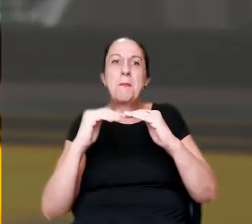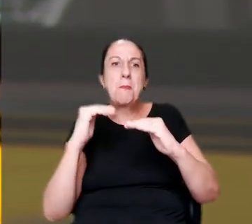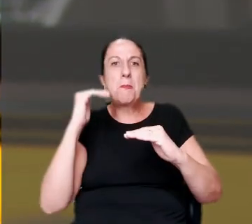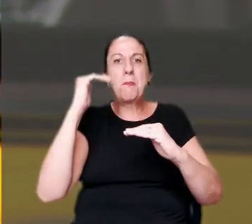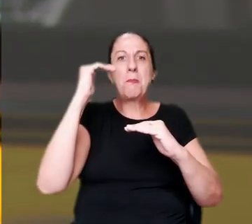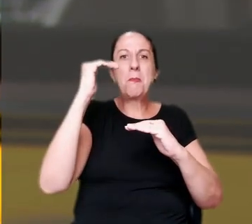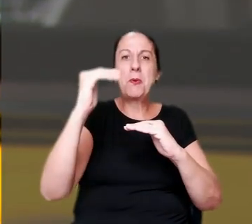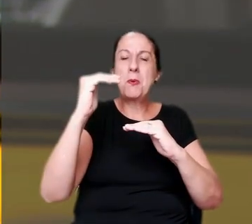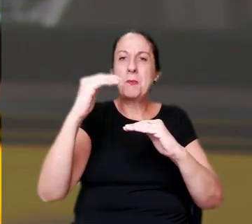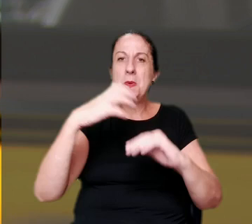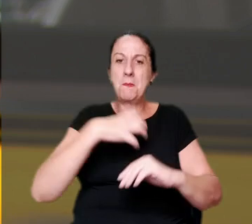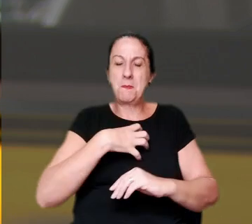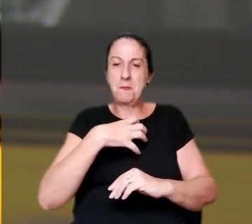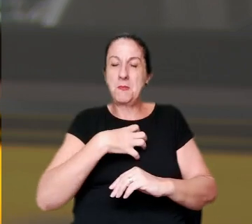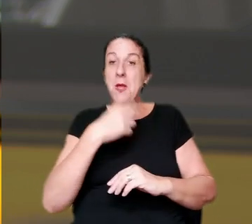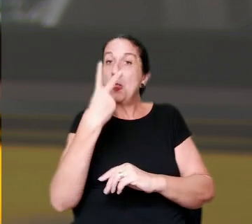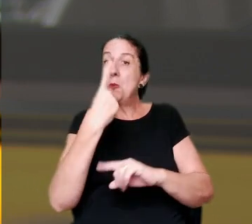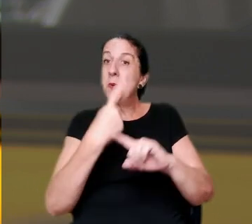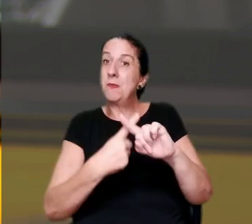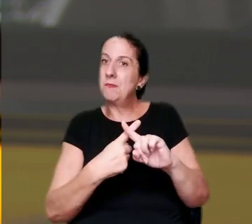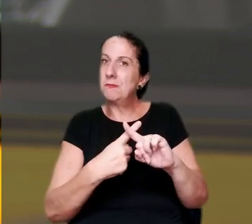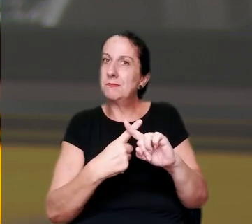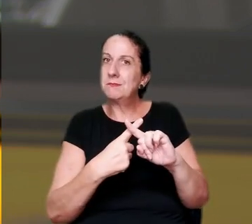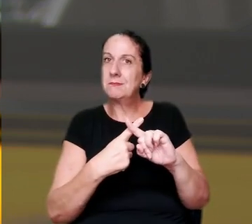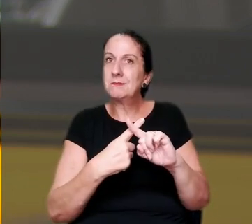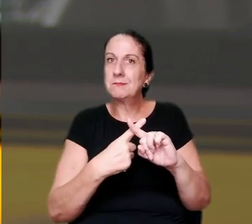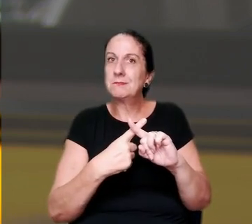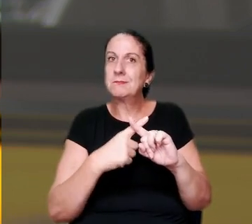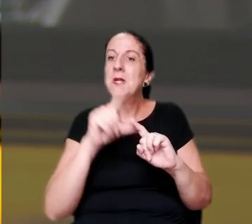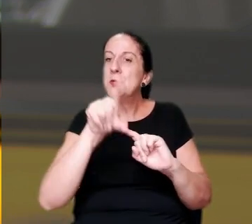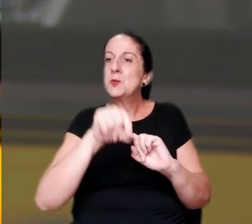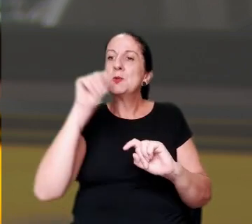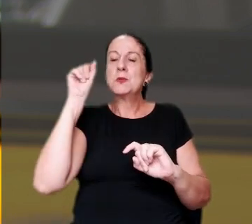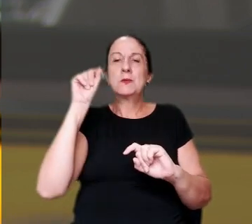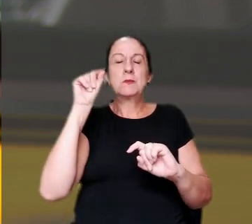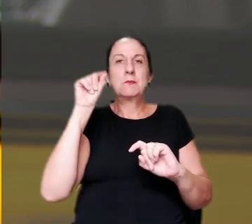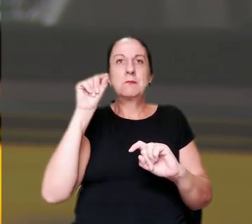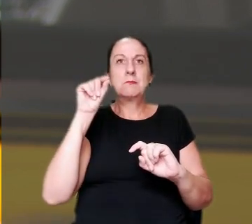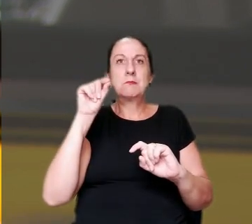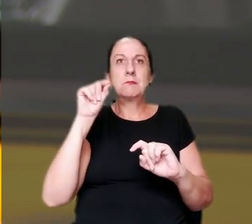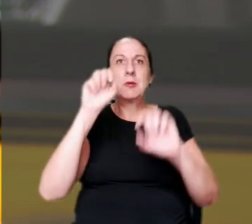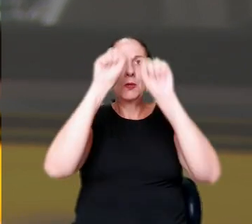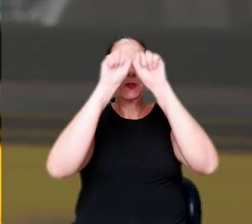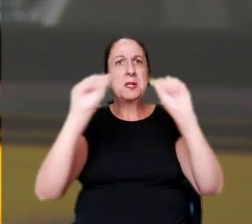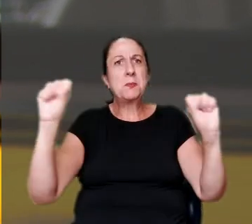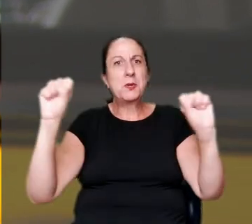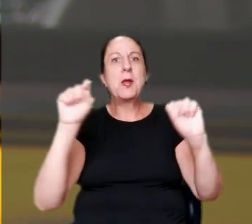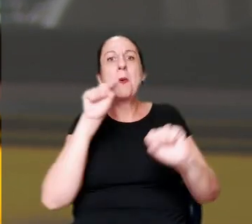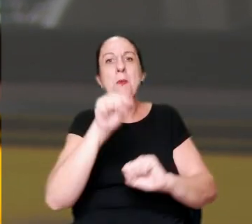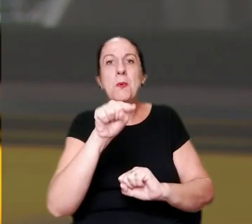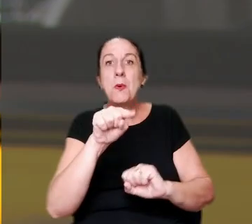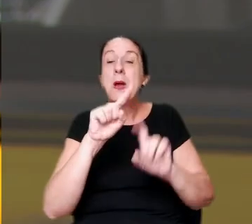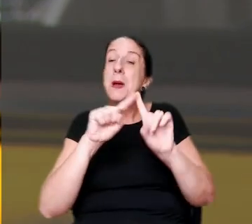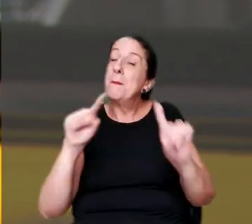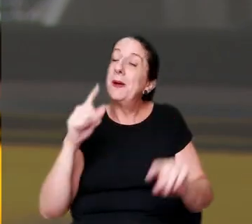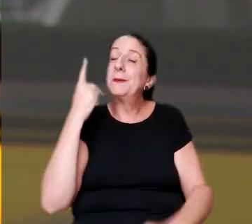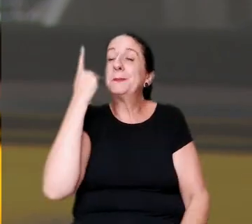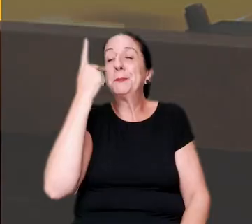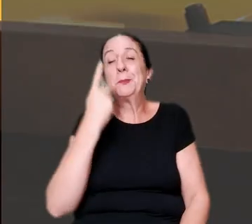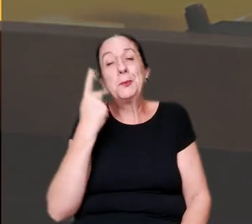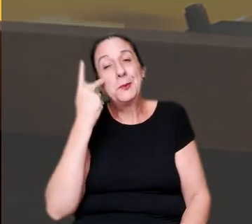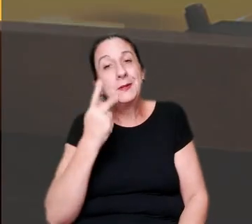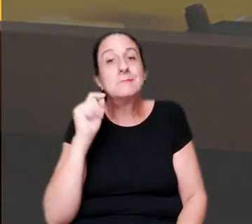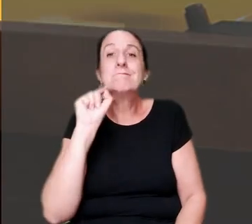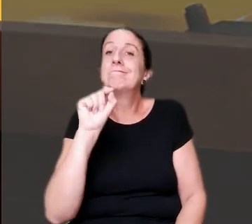em promoção no Tribunal da Bahia por duas vezes. Quer dizer, o tribunal me indicava,